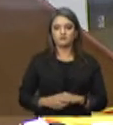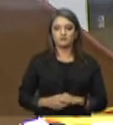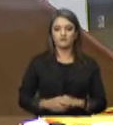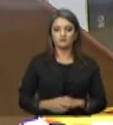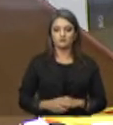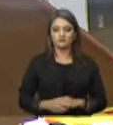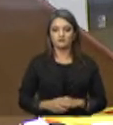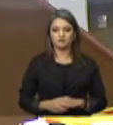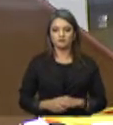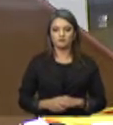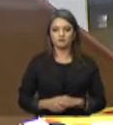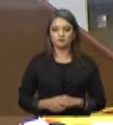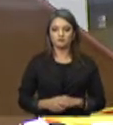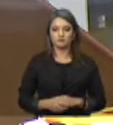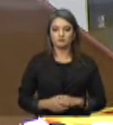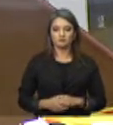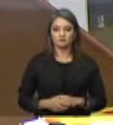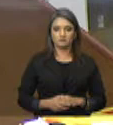República